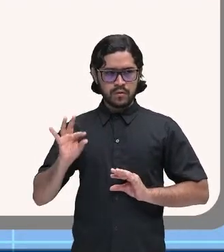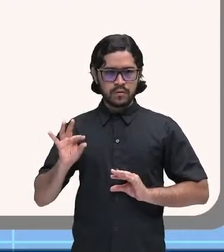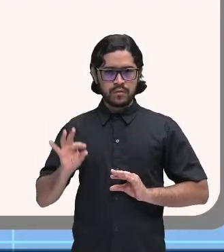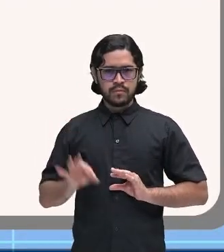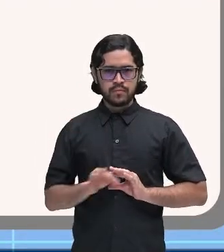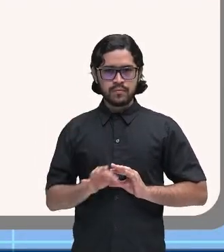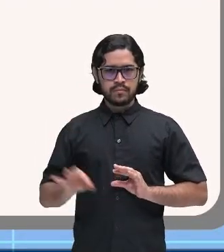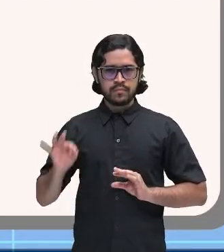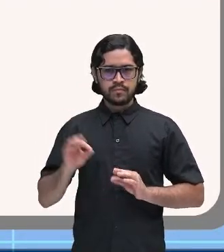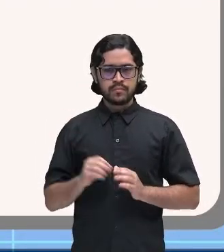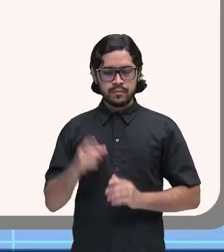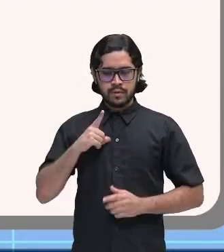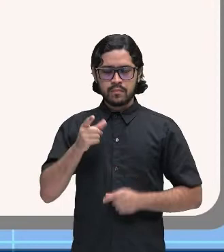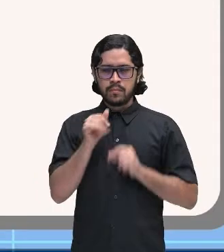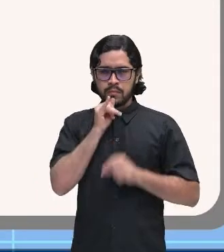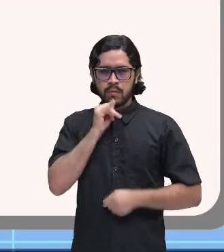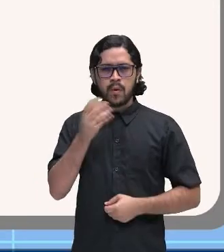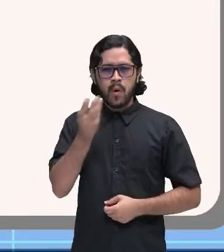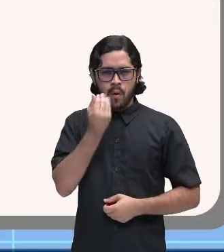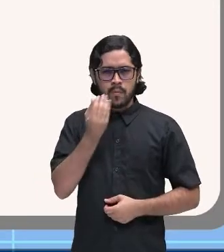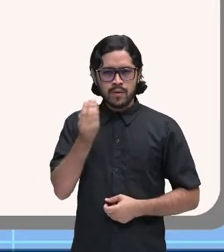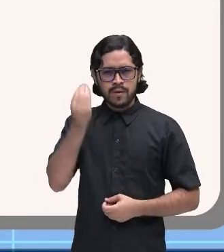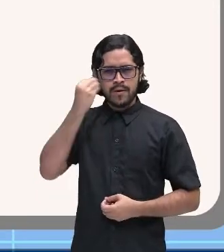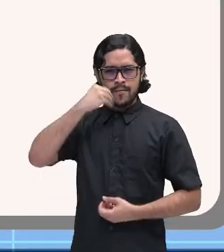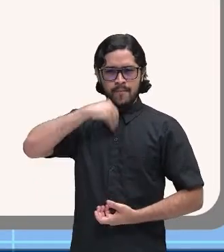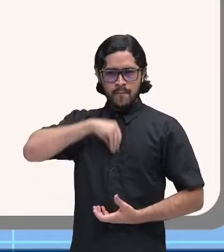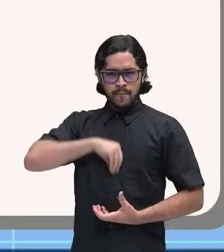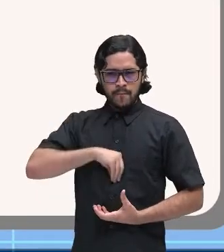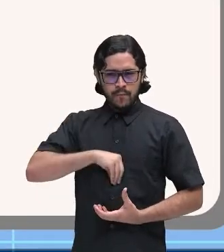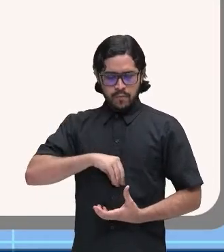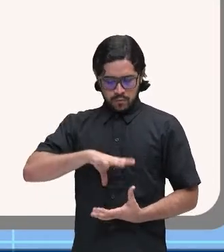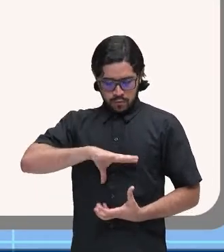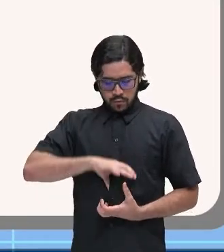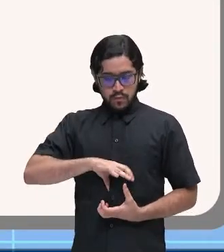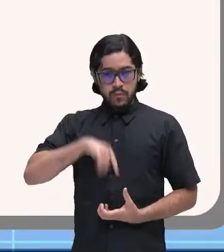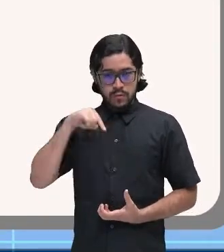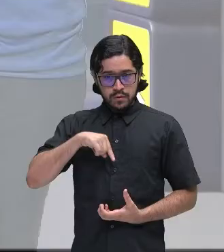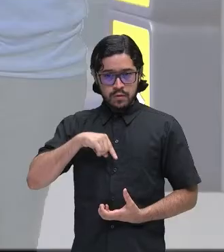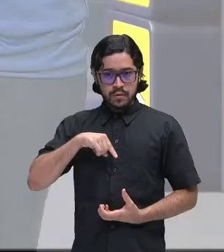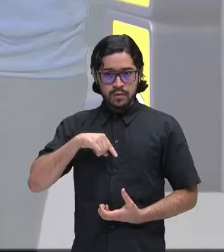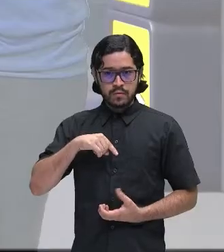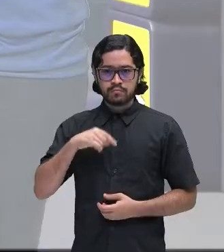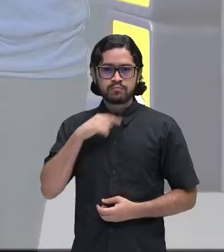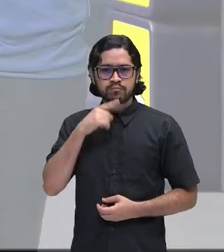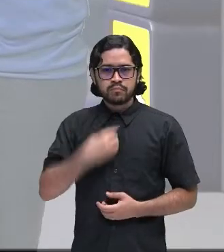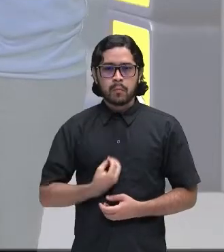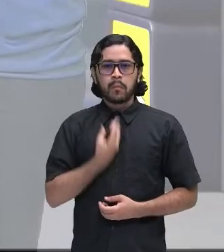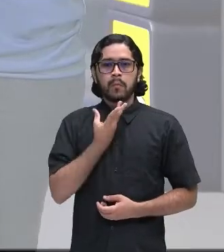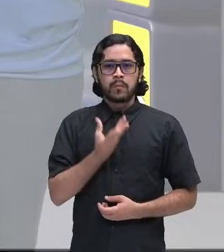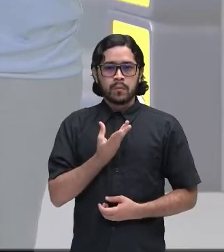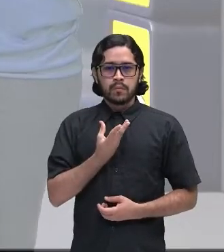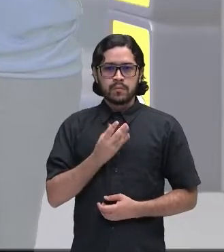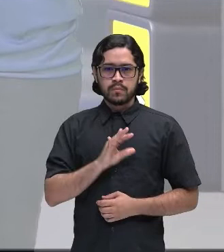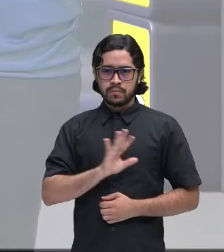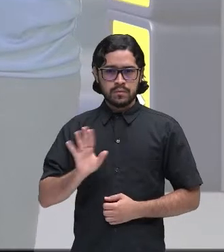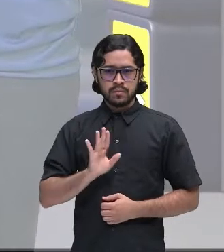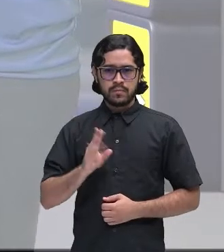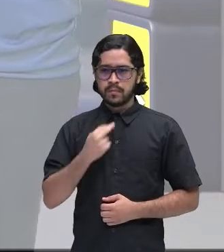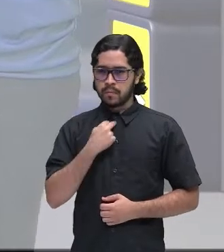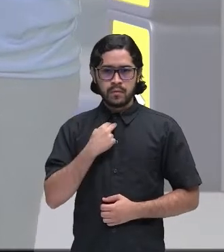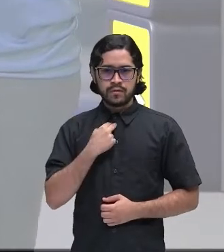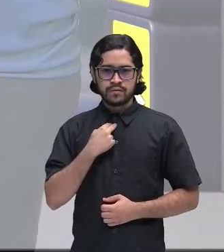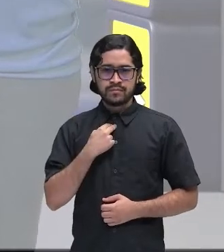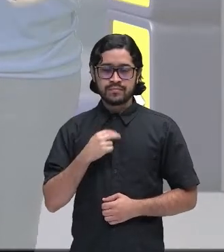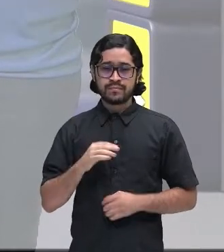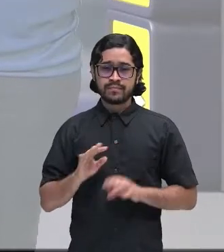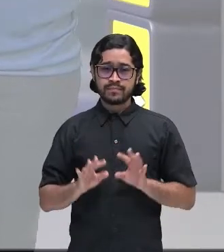vai poder retornar, concordam comigo? Ele caiu, né, saiu do esôfago, está no estômago, ele não pode retornar.